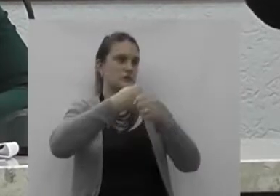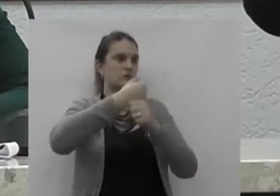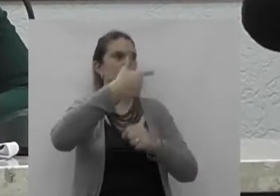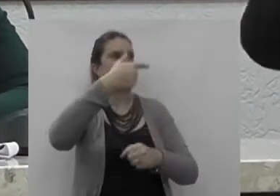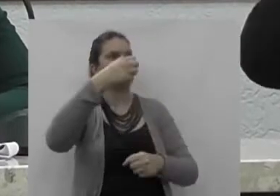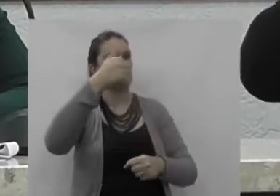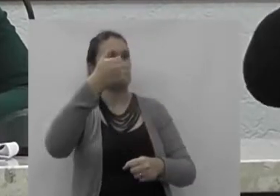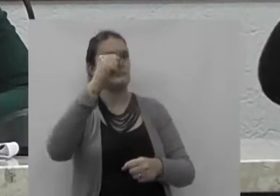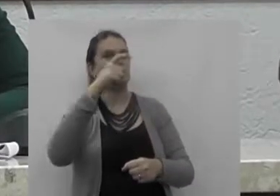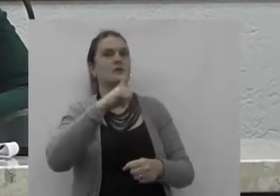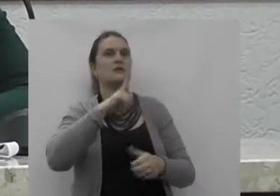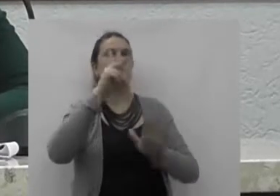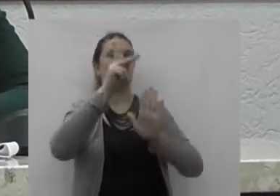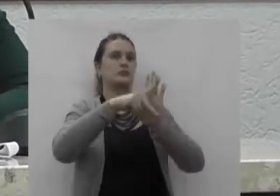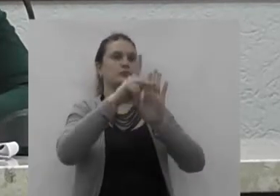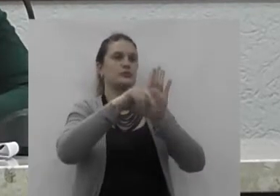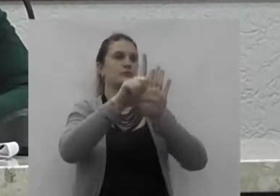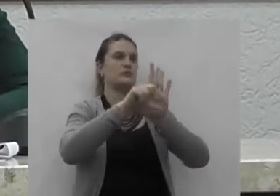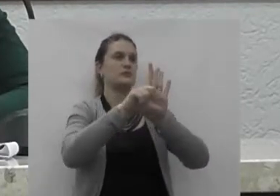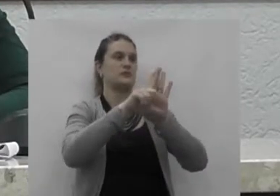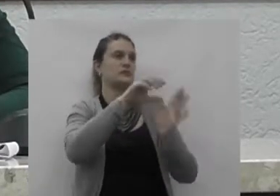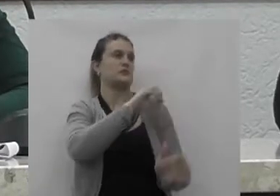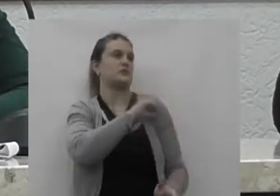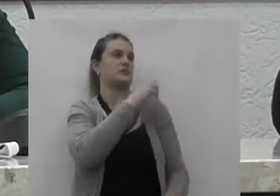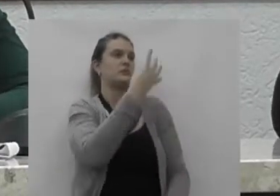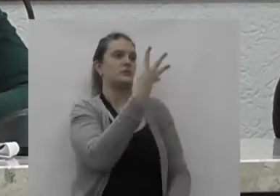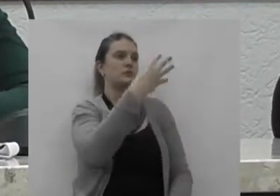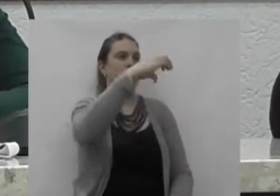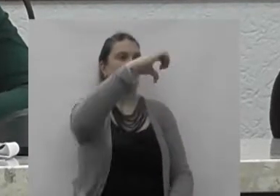1118/2018, encaminhando o projeto de lei número